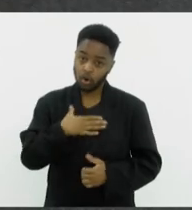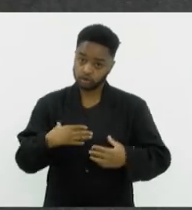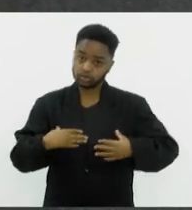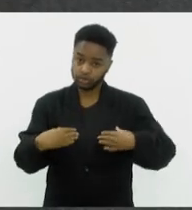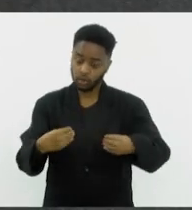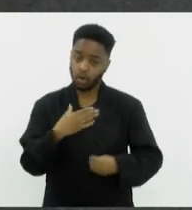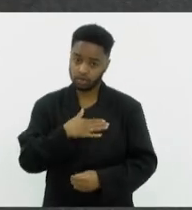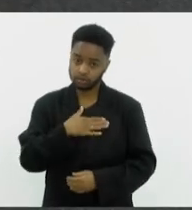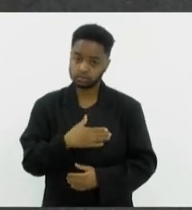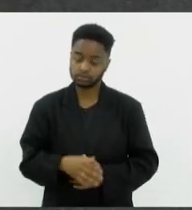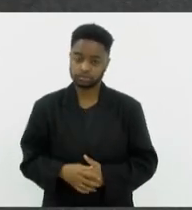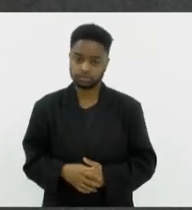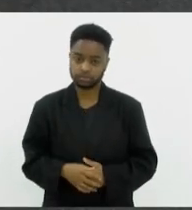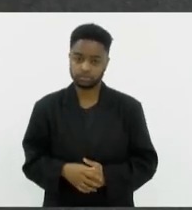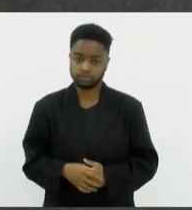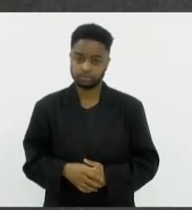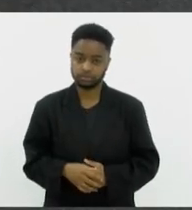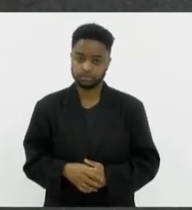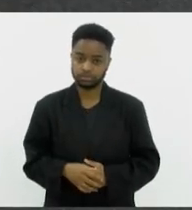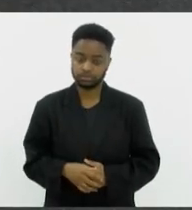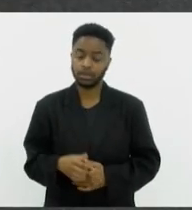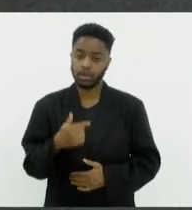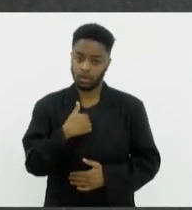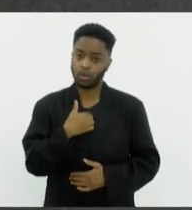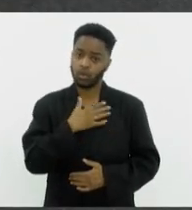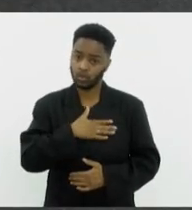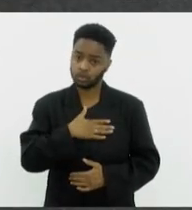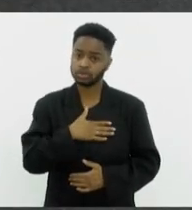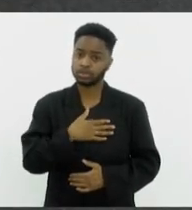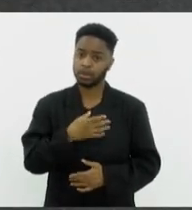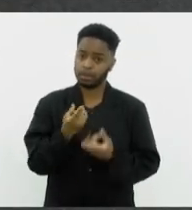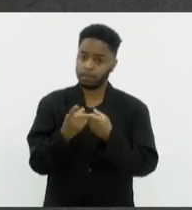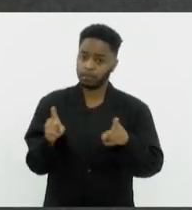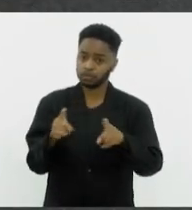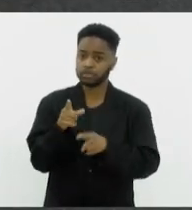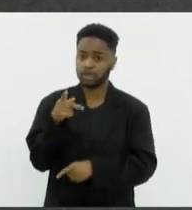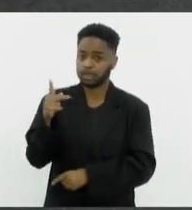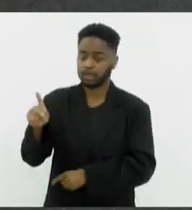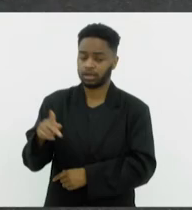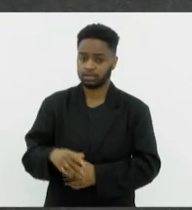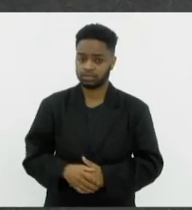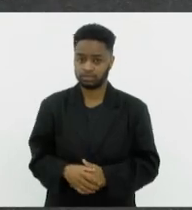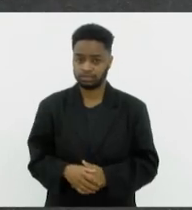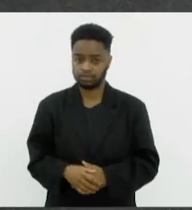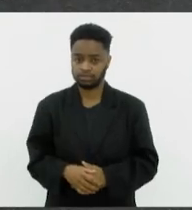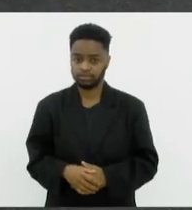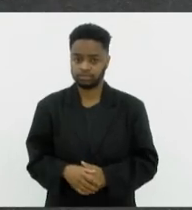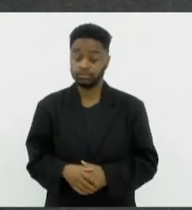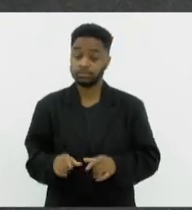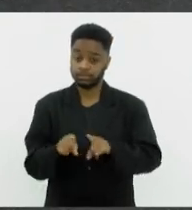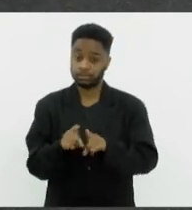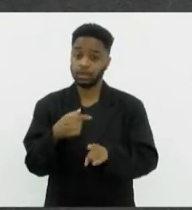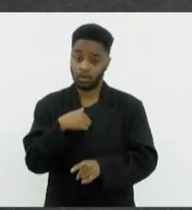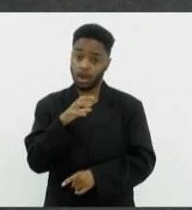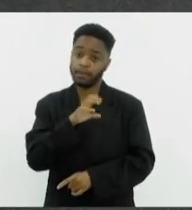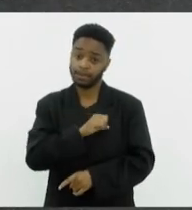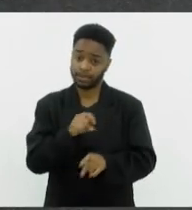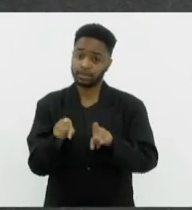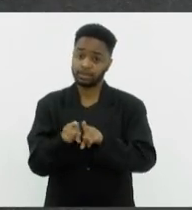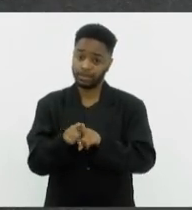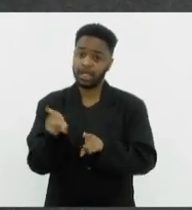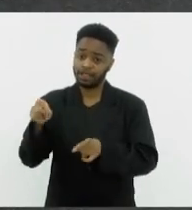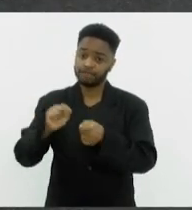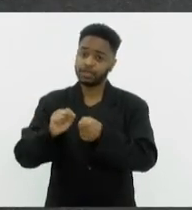Madonna. Curti, curto muito o som dela. E adorei também que ela fez um